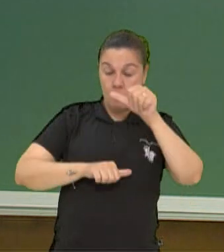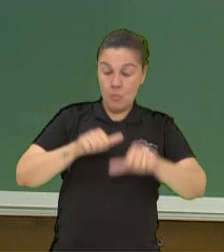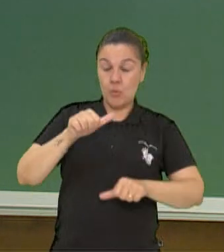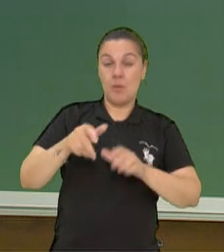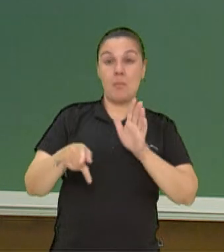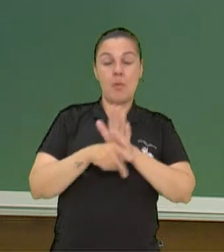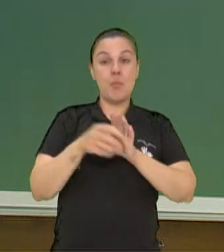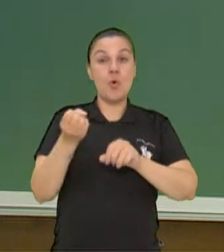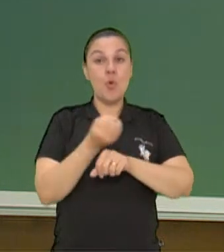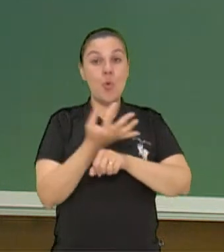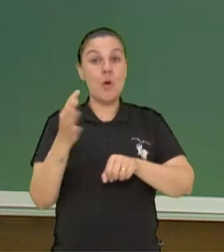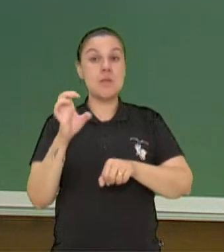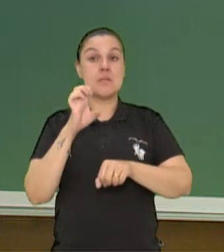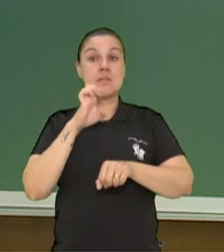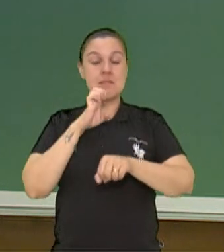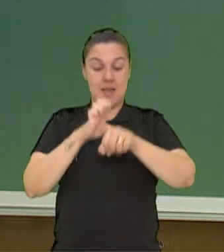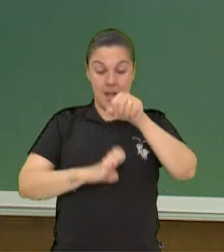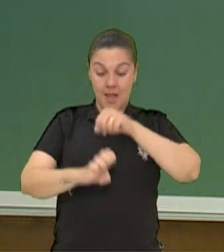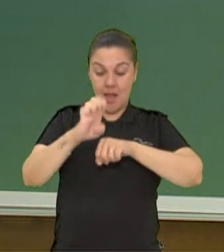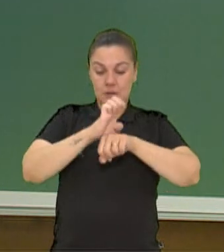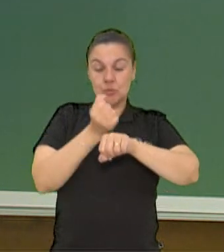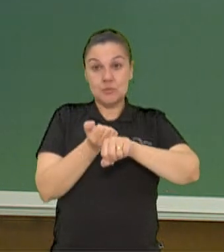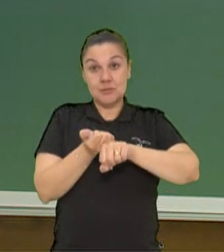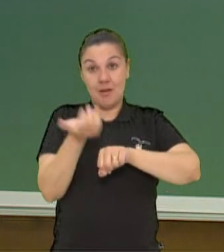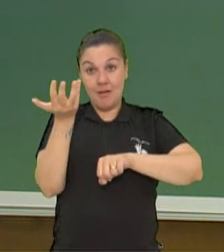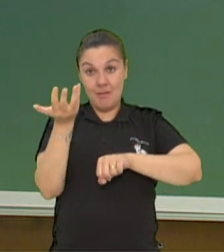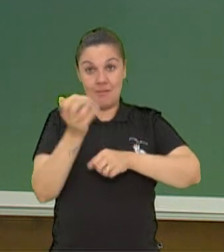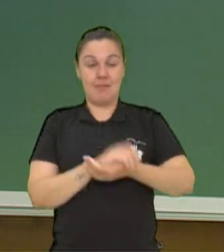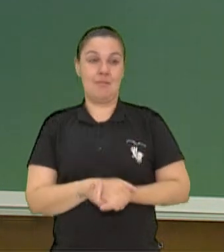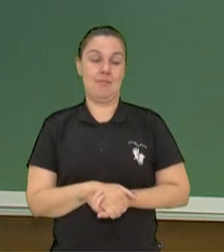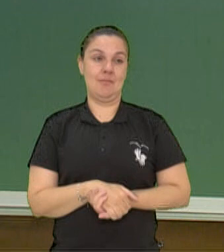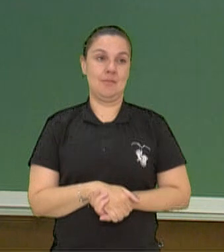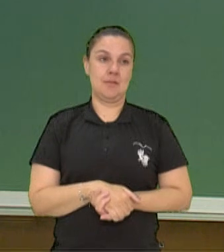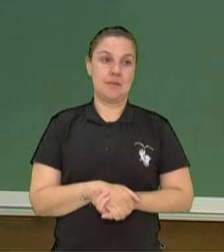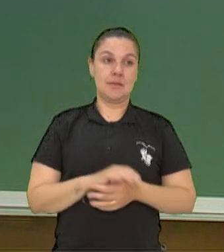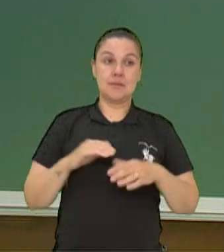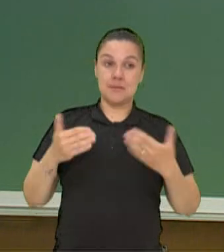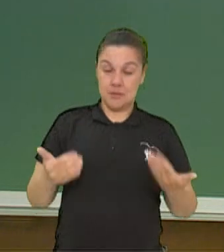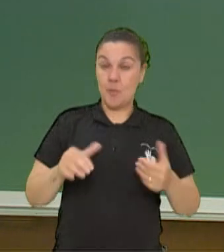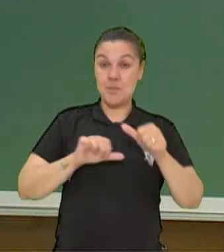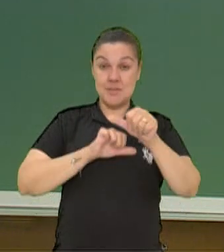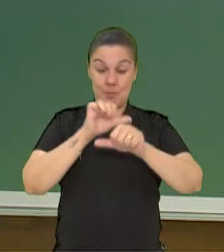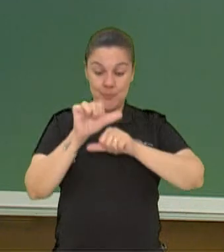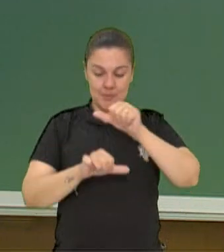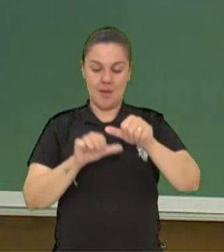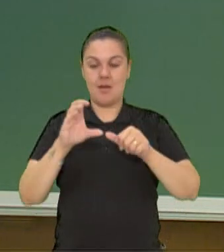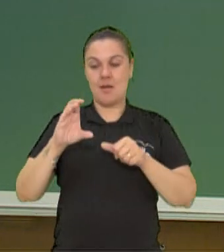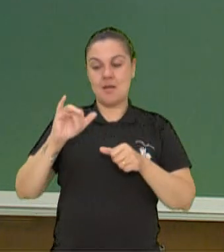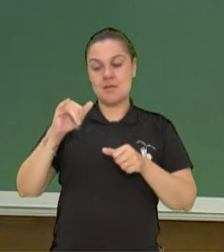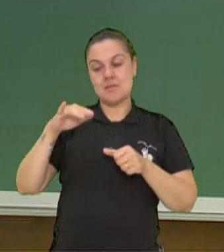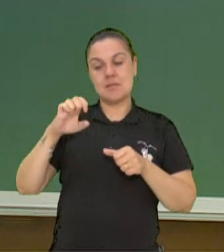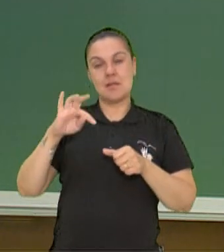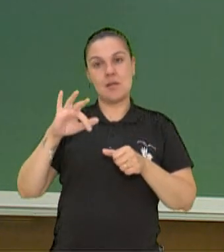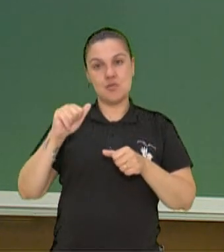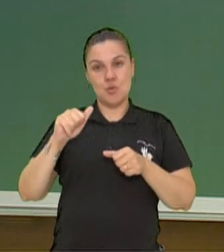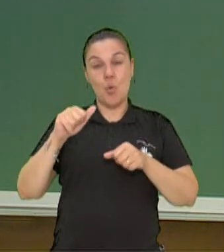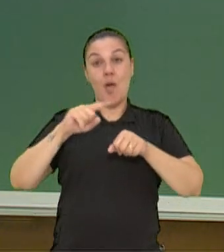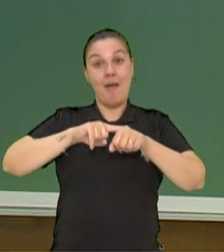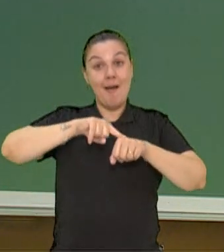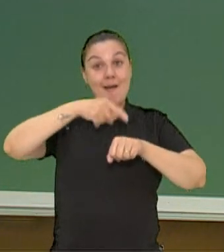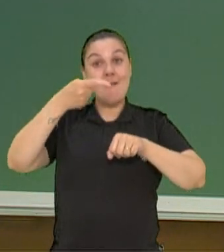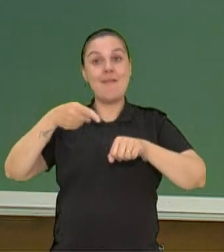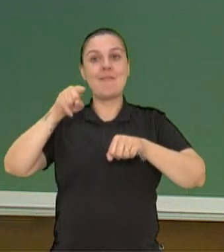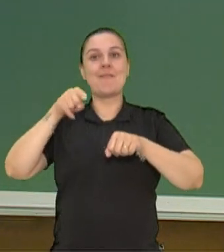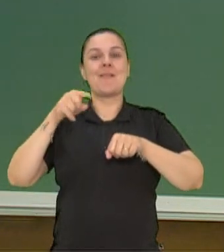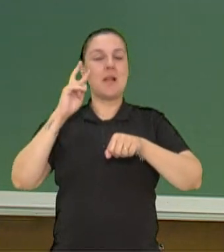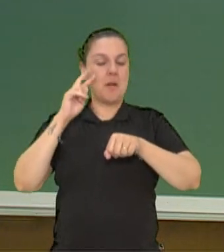altera a quantidade de elétrons arrancados, tá? Então, para você alterar a energia cinética, você tem que alterar a frequência.